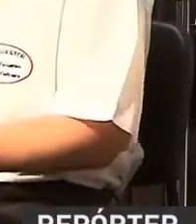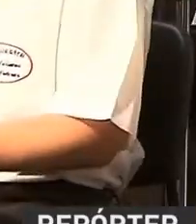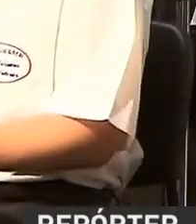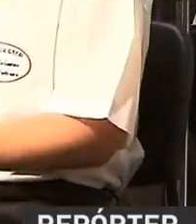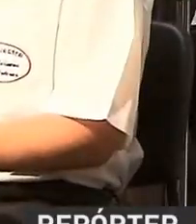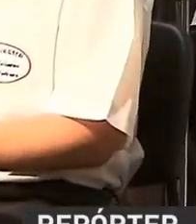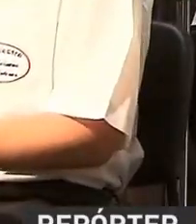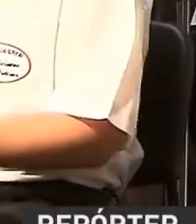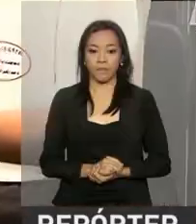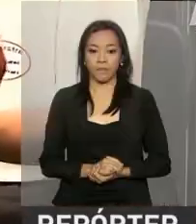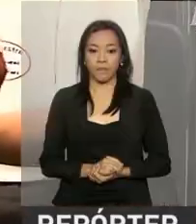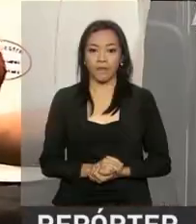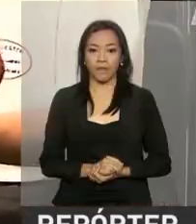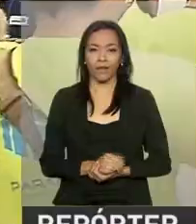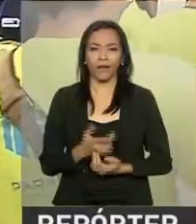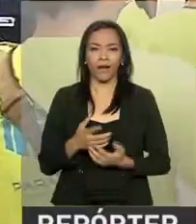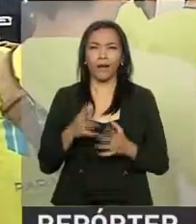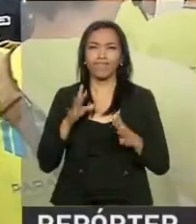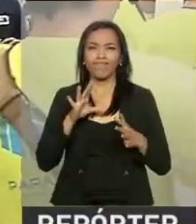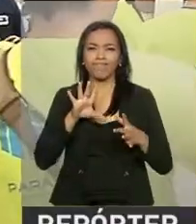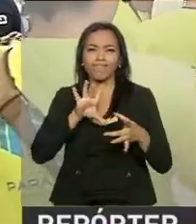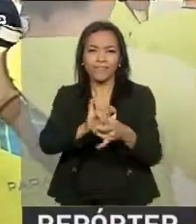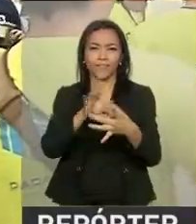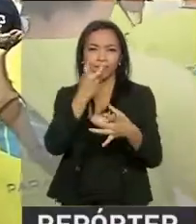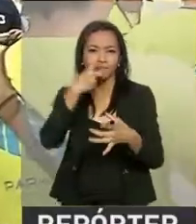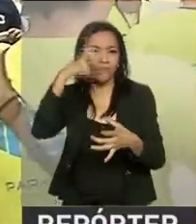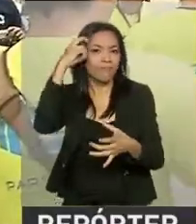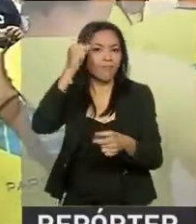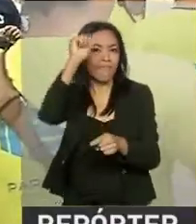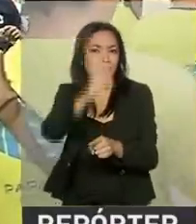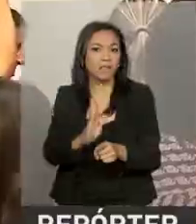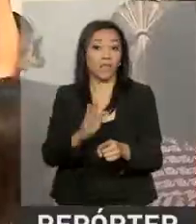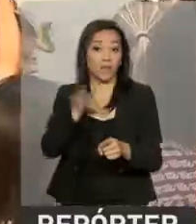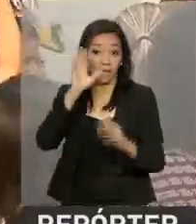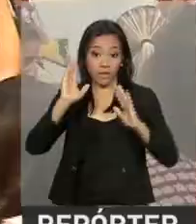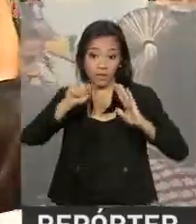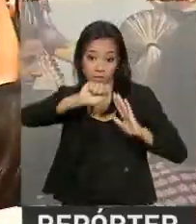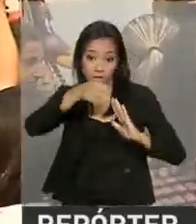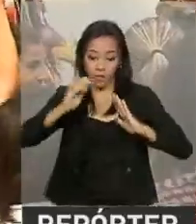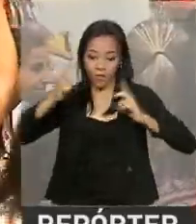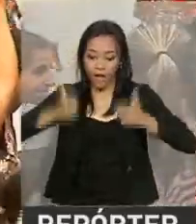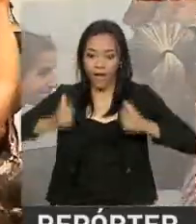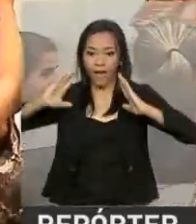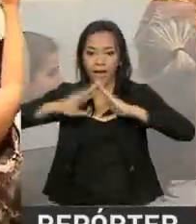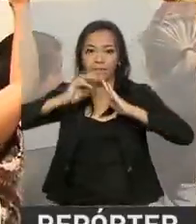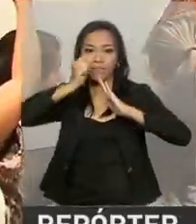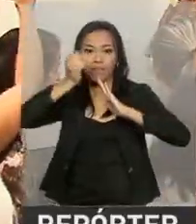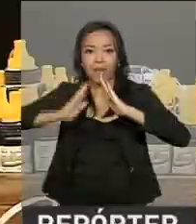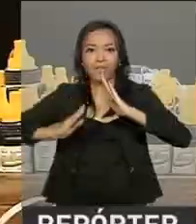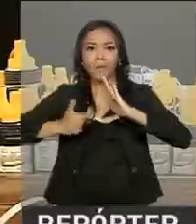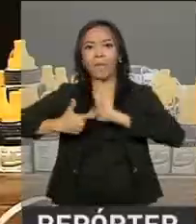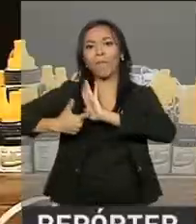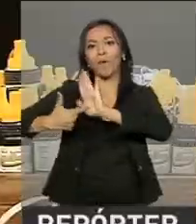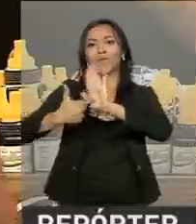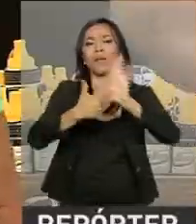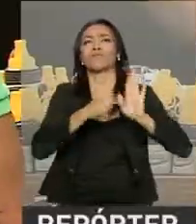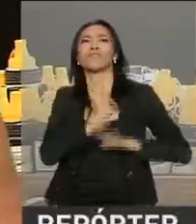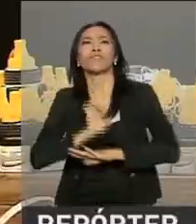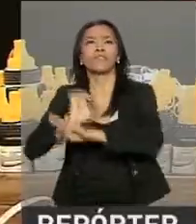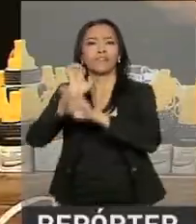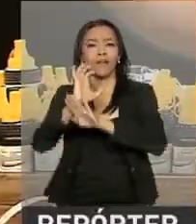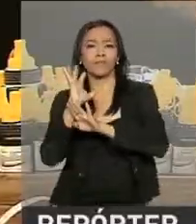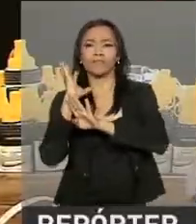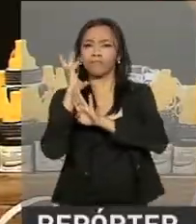a animação bem brasileira na casa brasil foi dia de mostrar que o sudeste 20 melhor para o mundo evento que